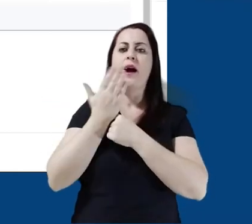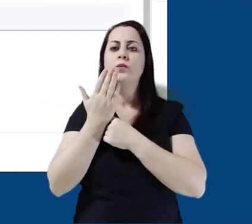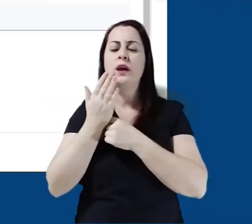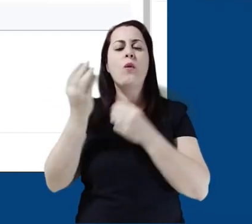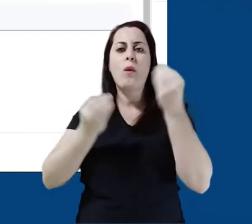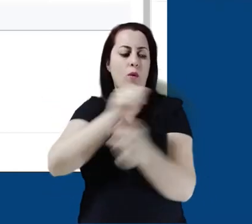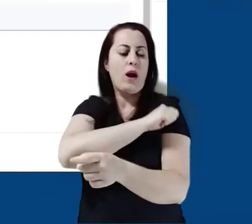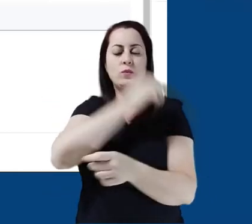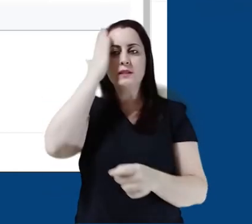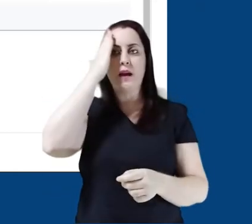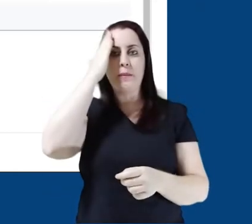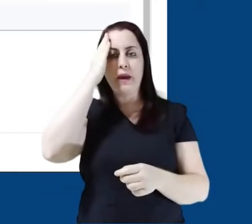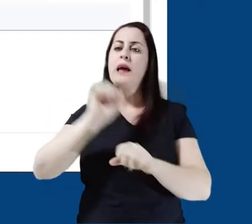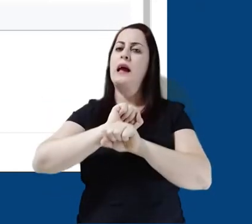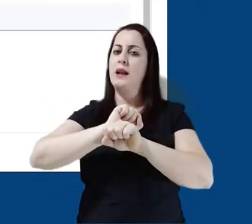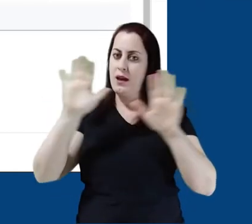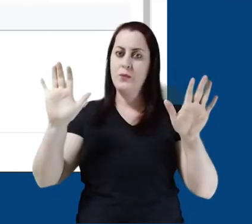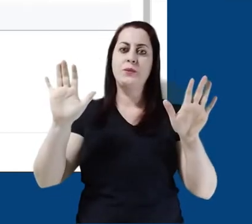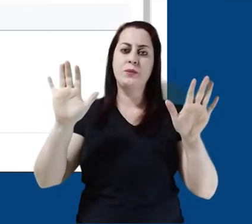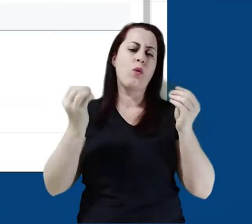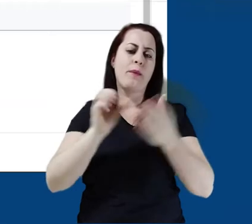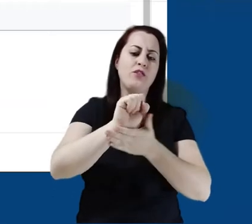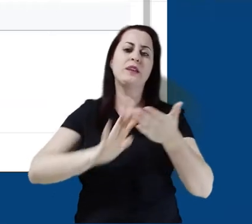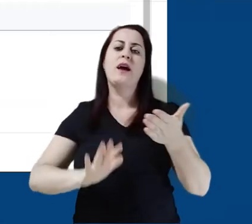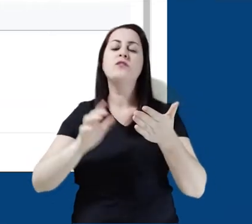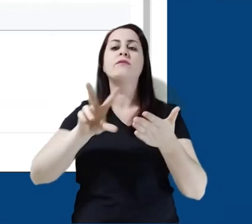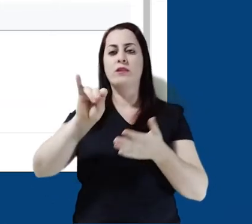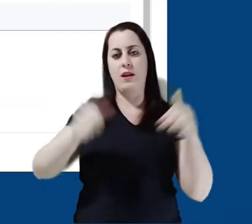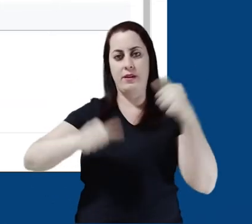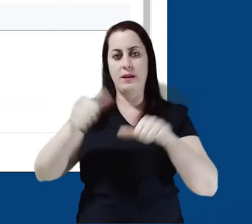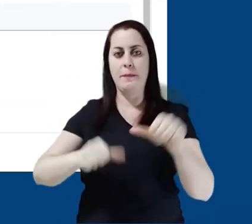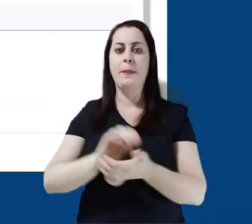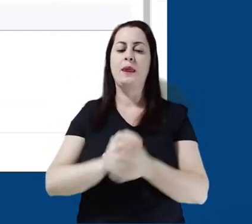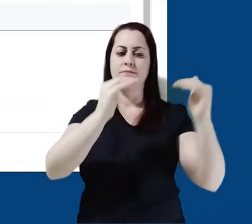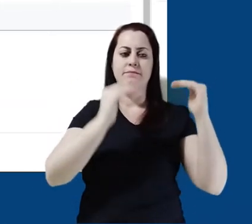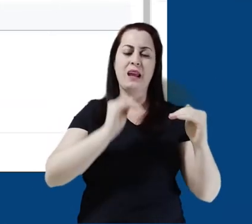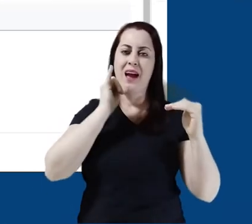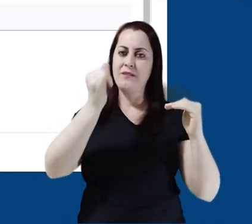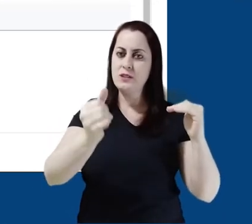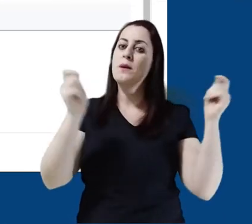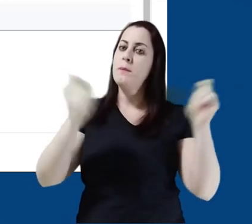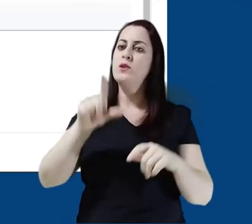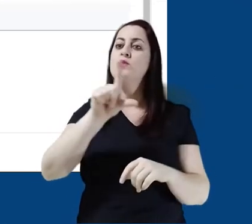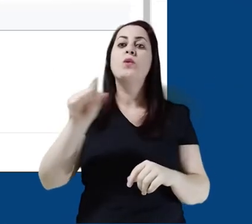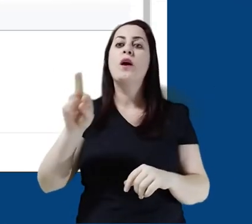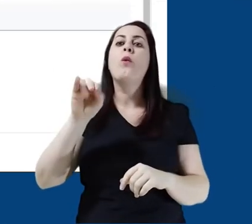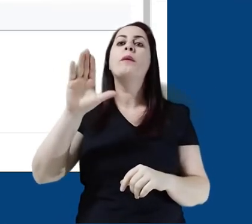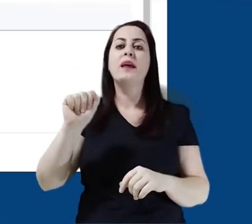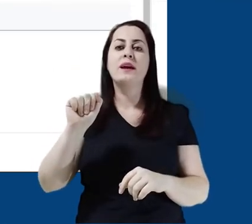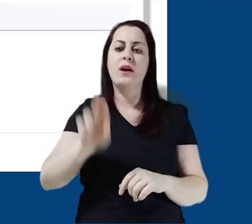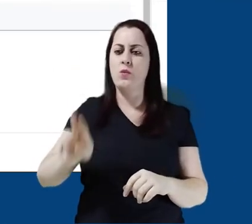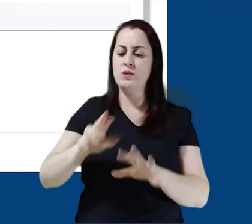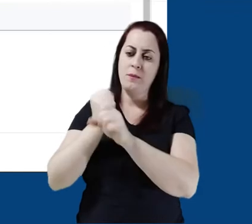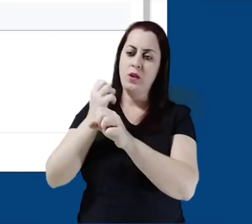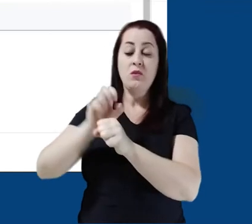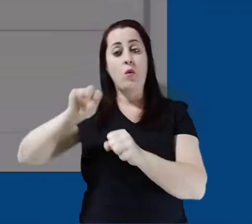guia e o norte para os alunos e para deixar claro como Aquela atividade será avaliada logo abaixo deste aviso podemos escolher se Nossa Rubra que